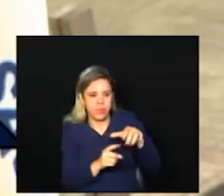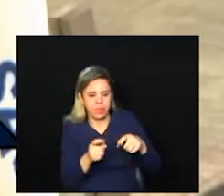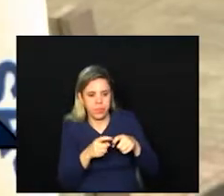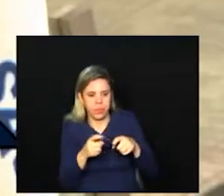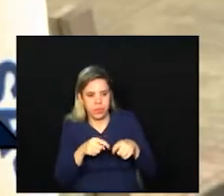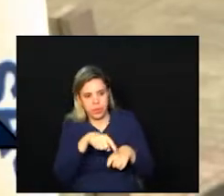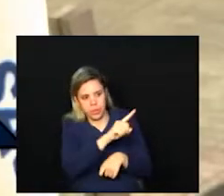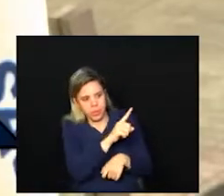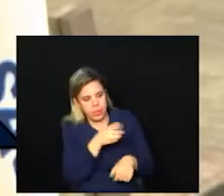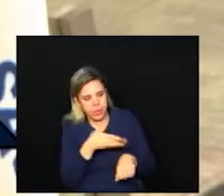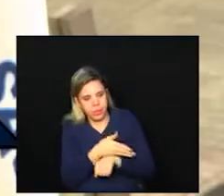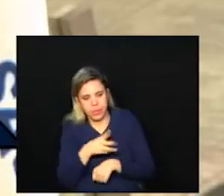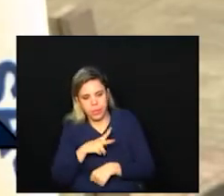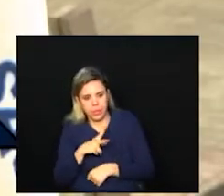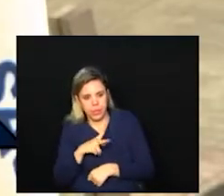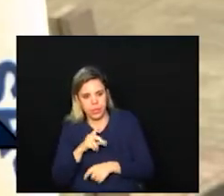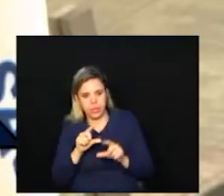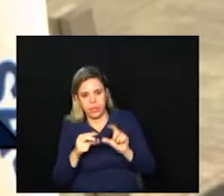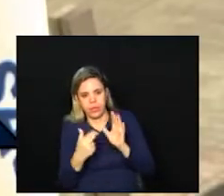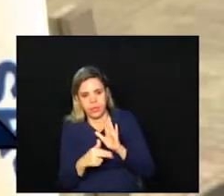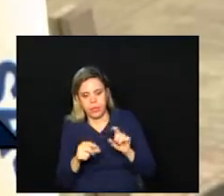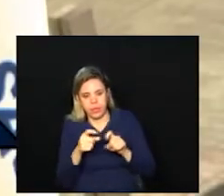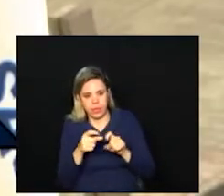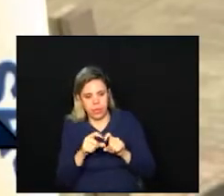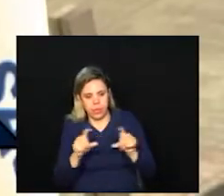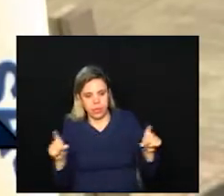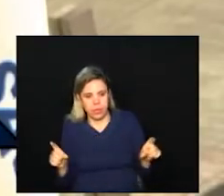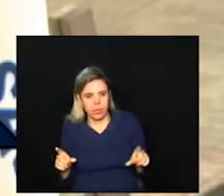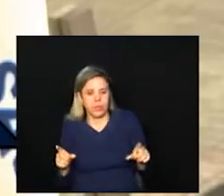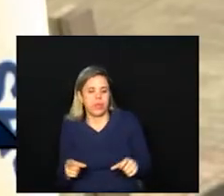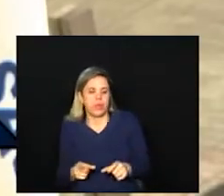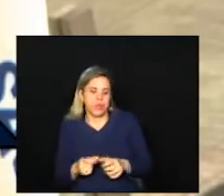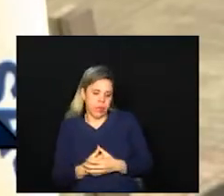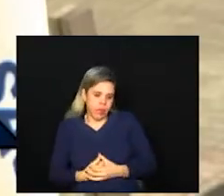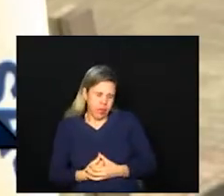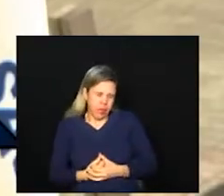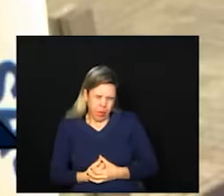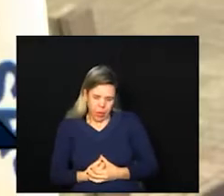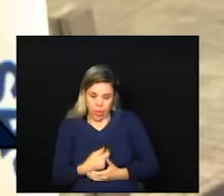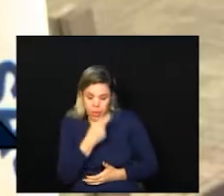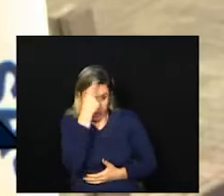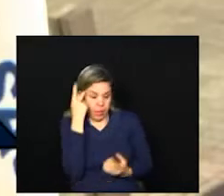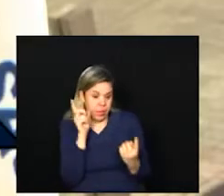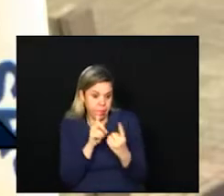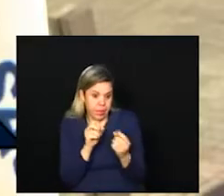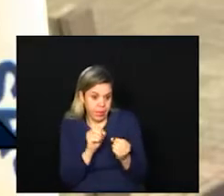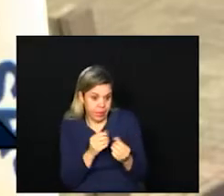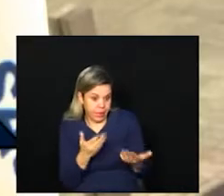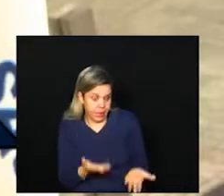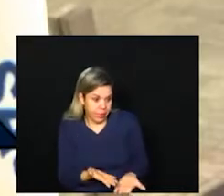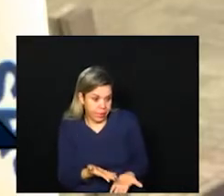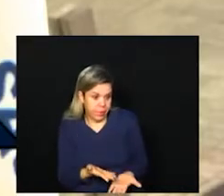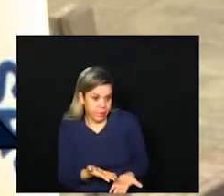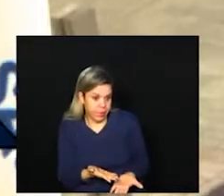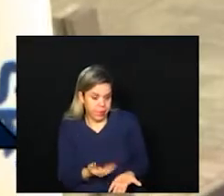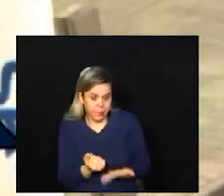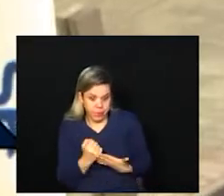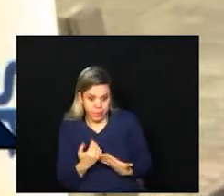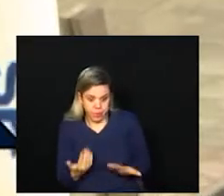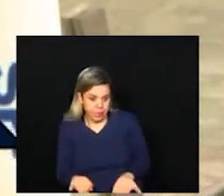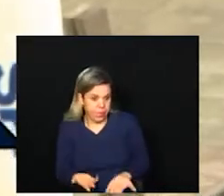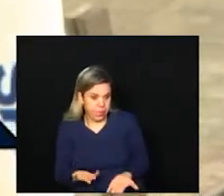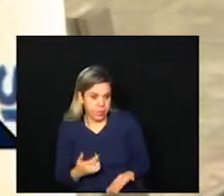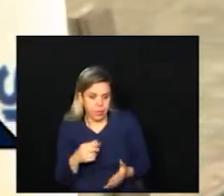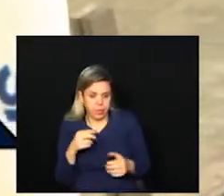que a gente vai, particulares, tem lá o nome do médico, o nome da pessoa que vai nos atender, a